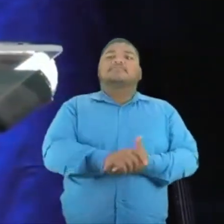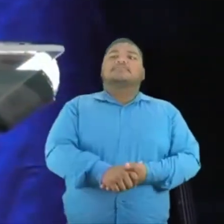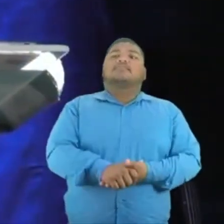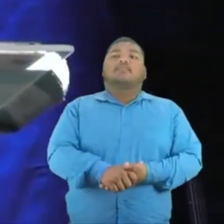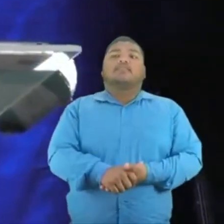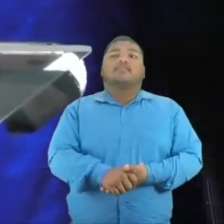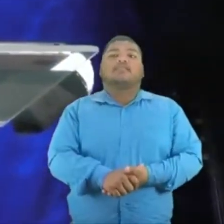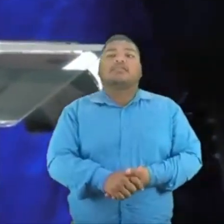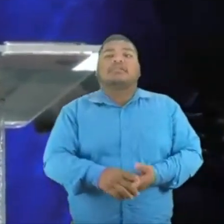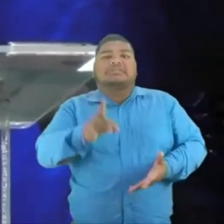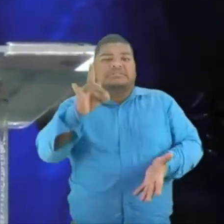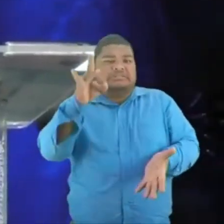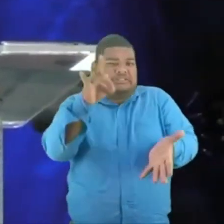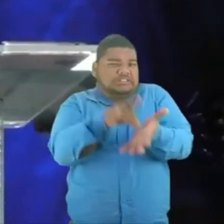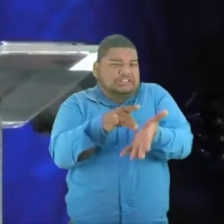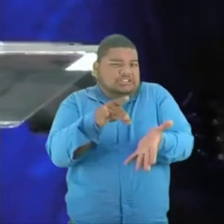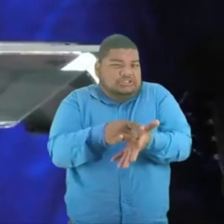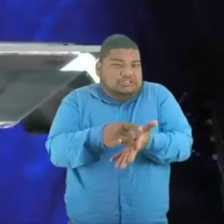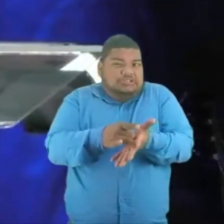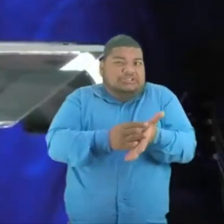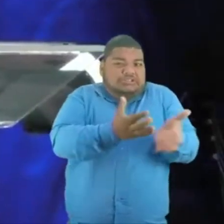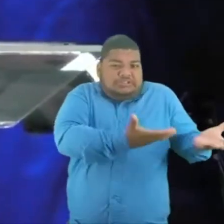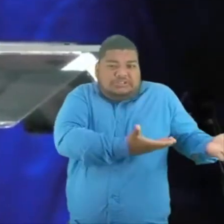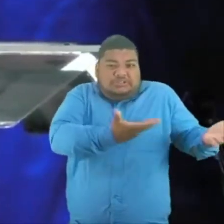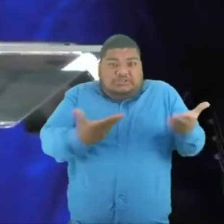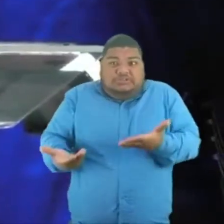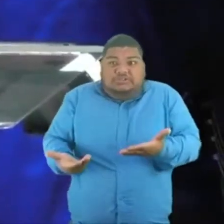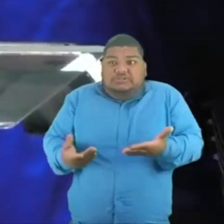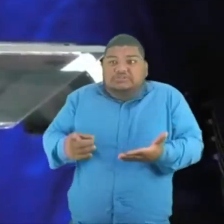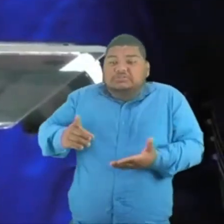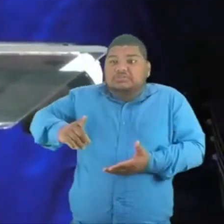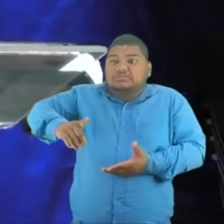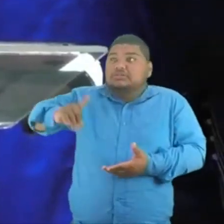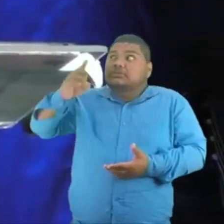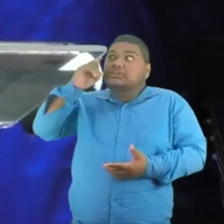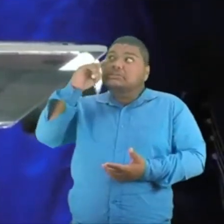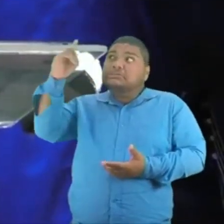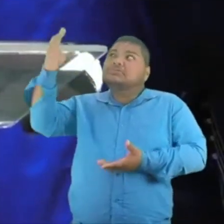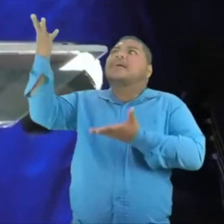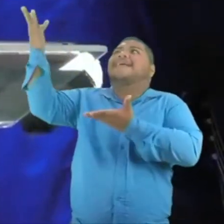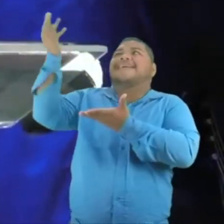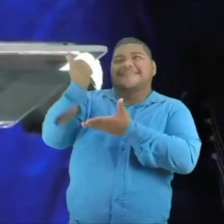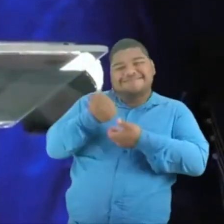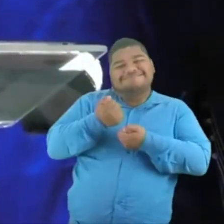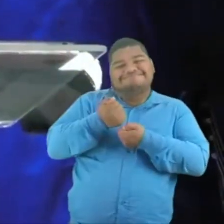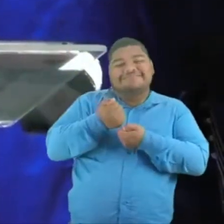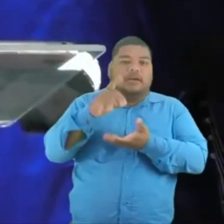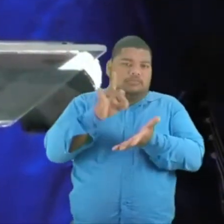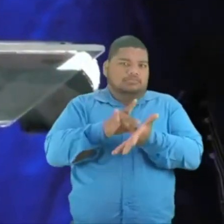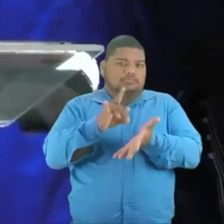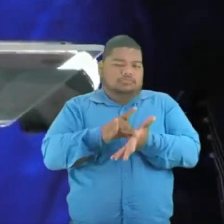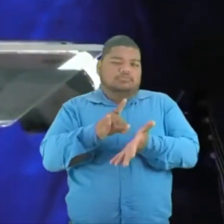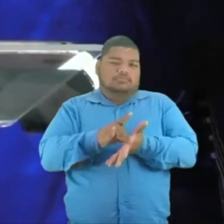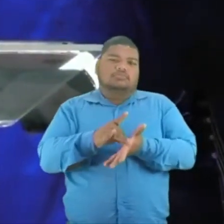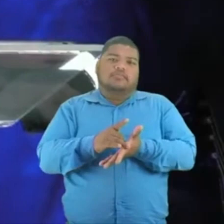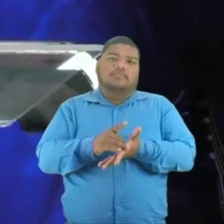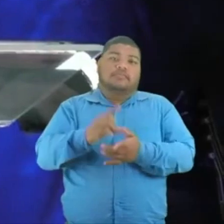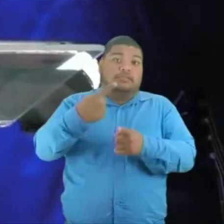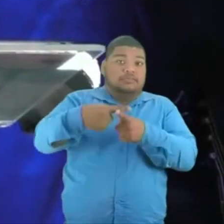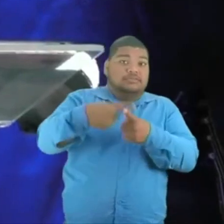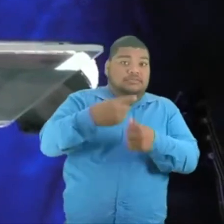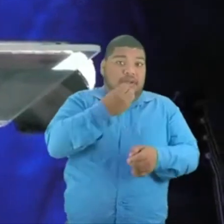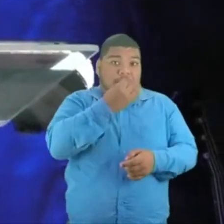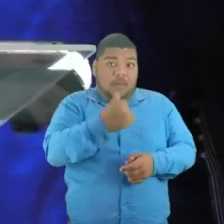tudo desse certo, nós serviríamos a Deus somente por interesses, essa é a verdade. Por isso que é bom,